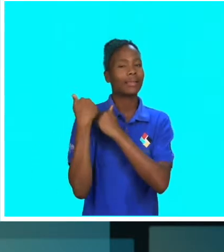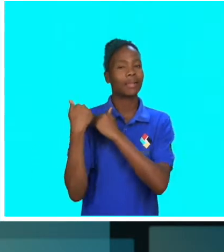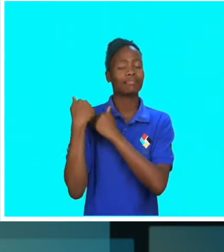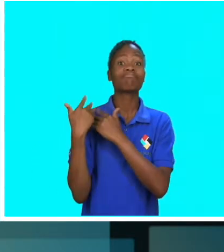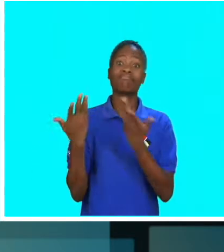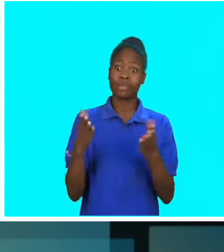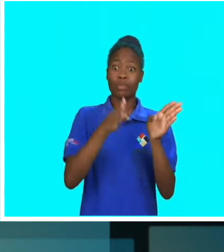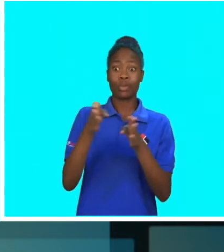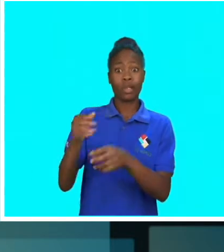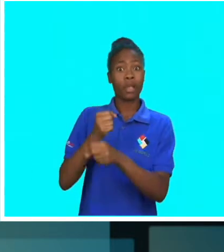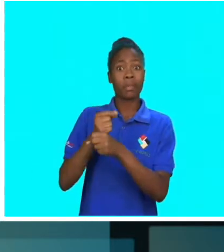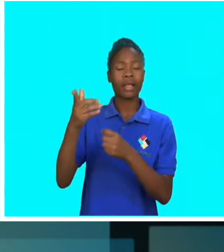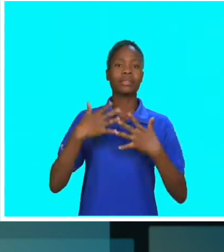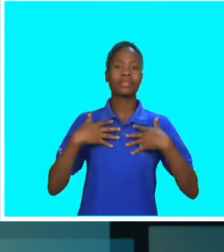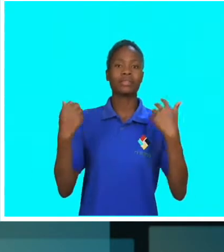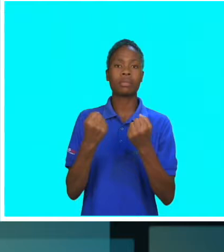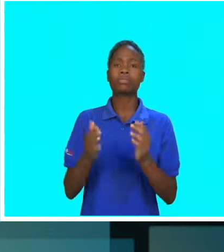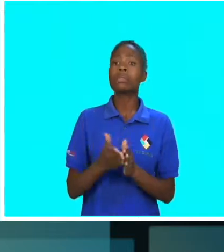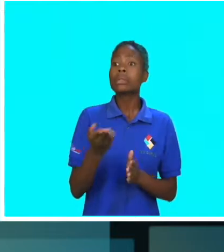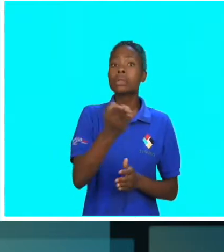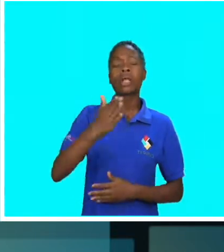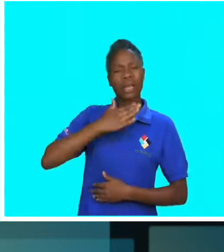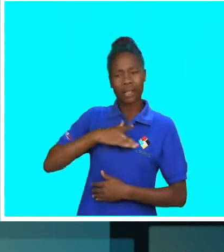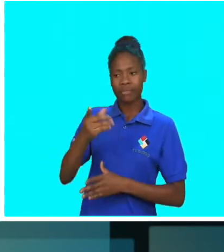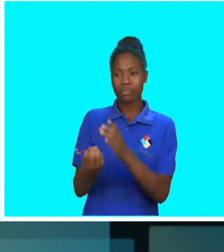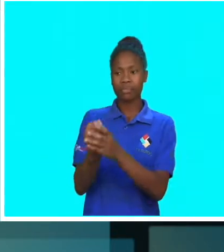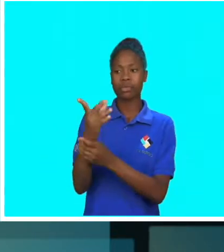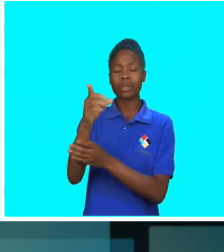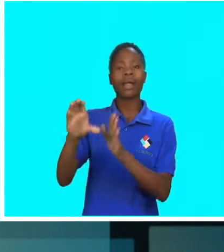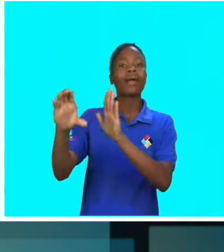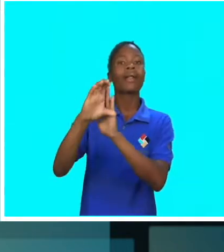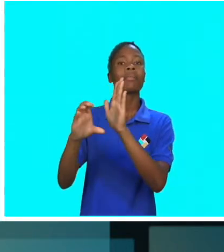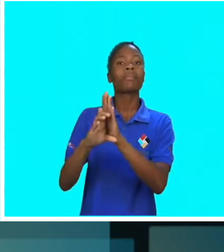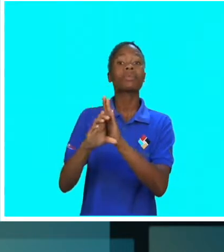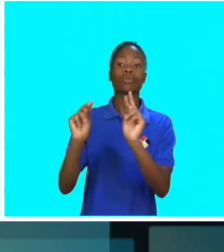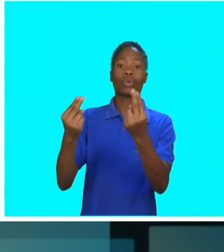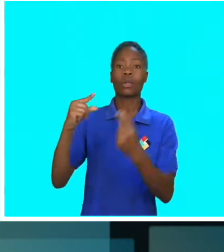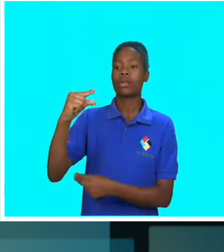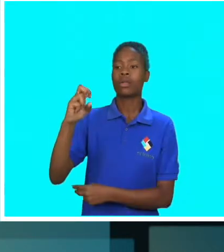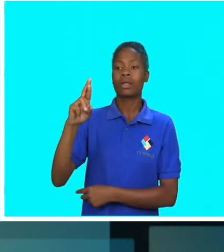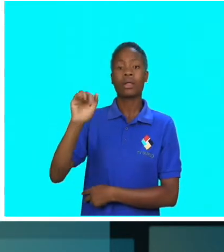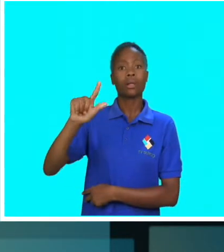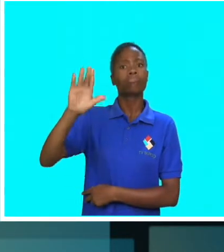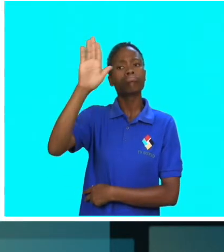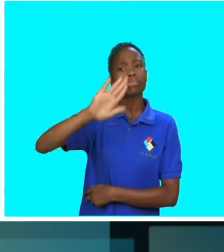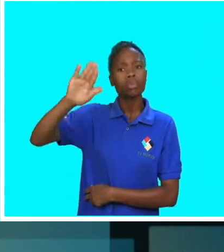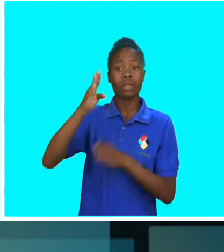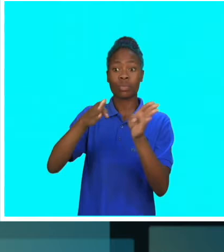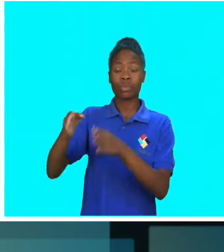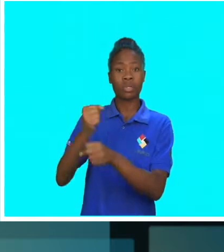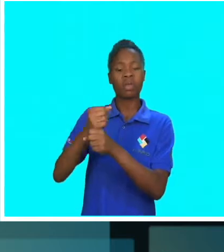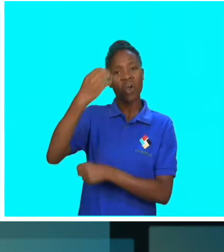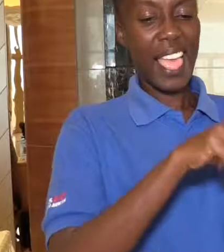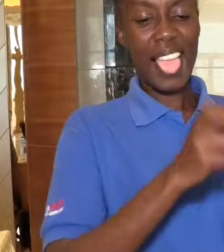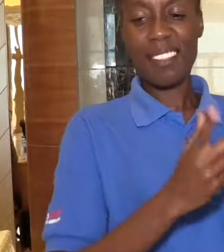homem nos serviços de saúde materno-infantil pretende alcançar, associada às condições criadas com o novo Estatuto Geral de Funcionários